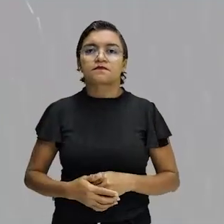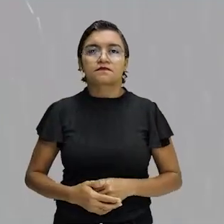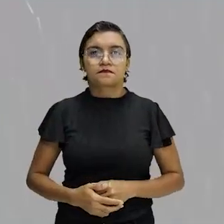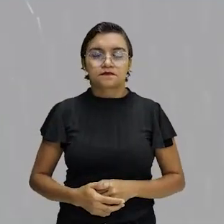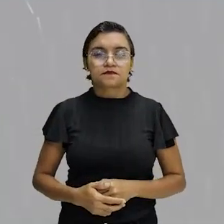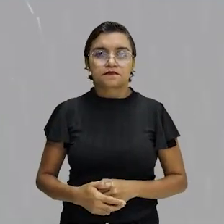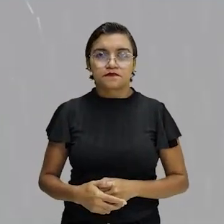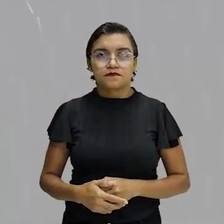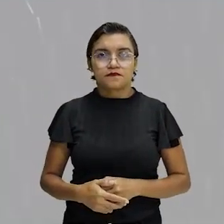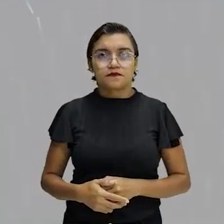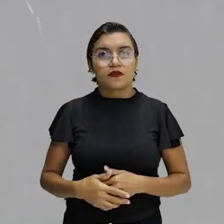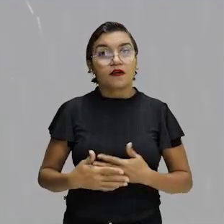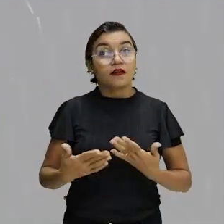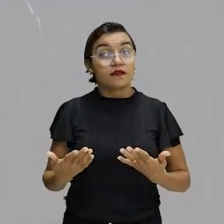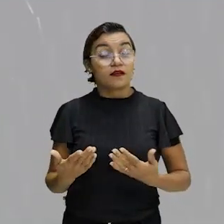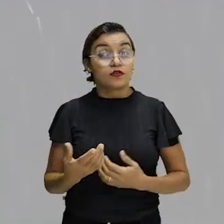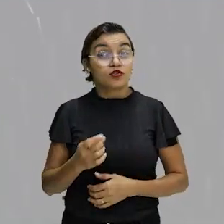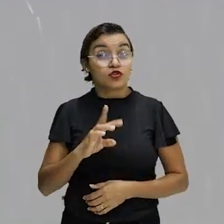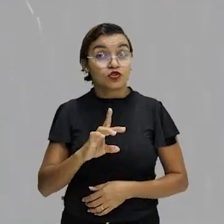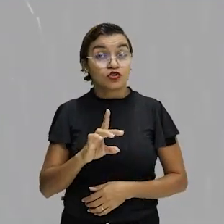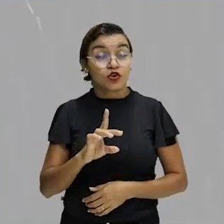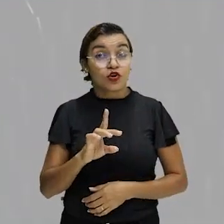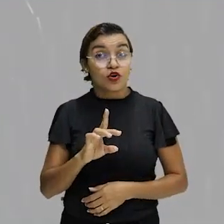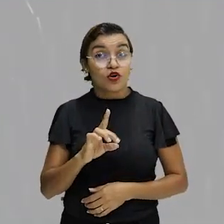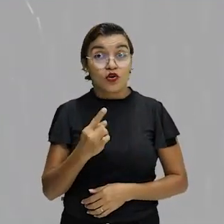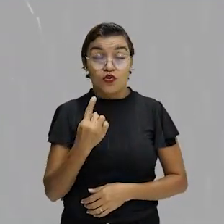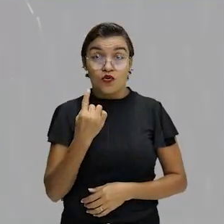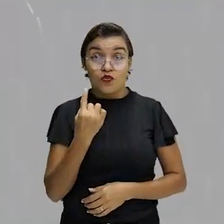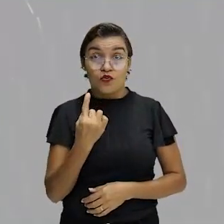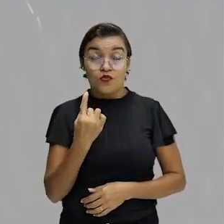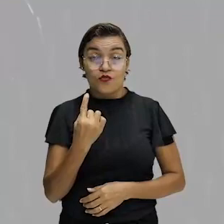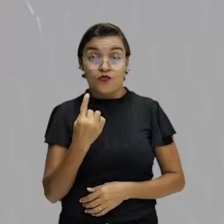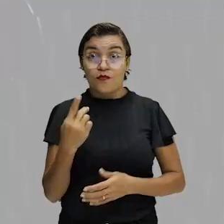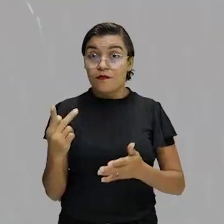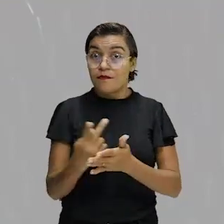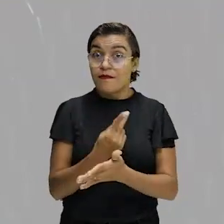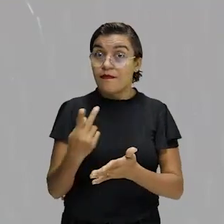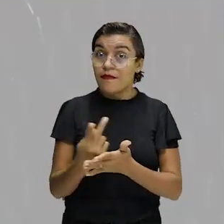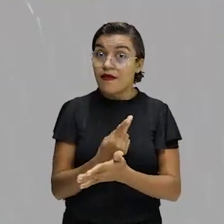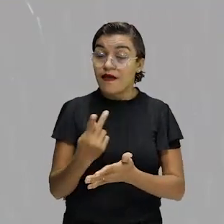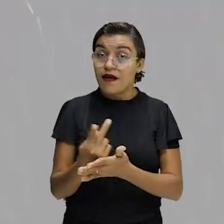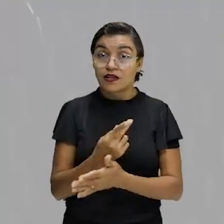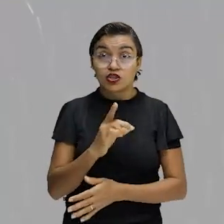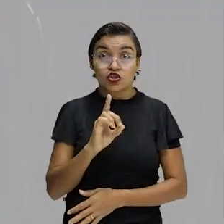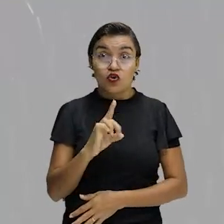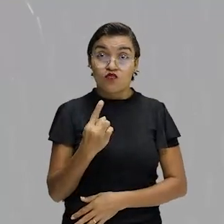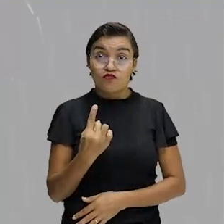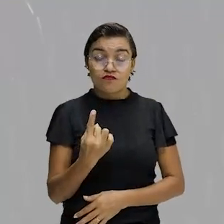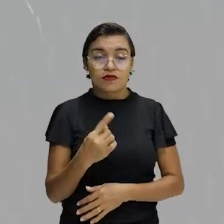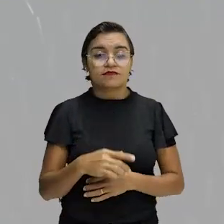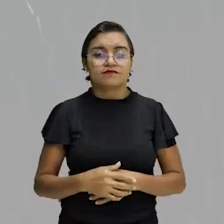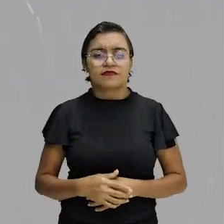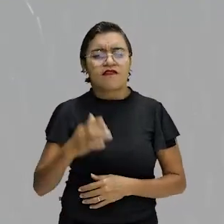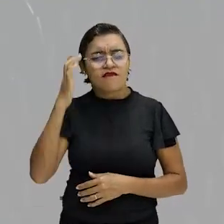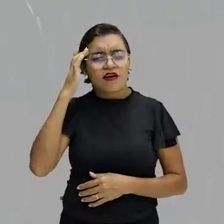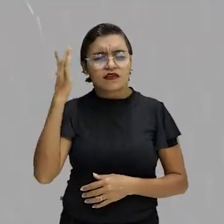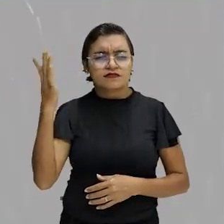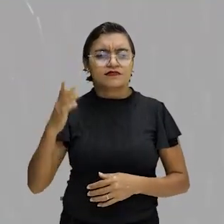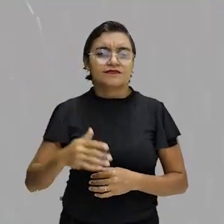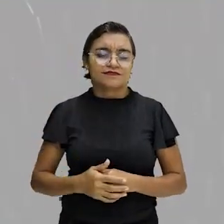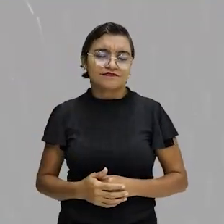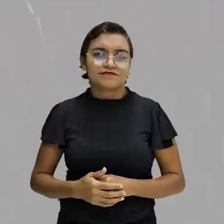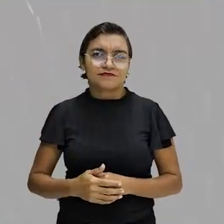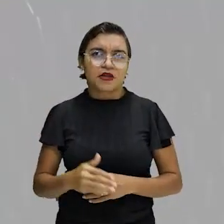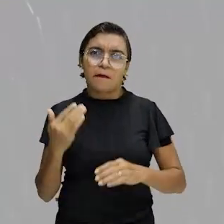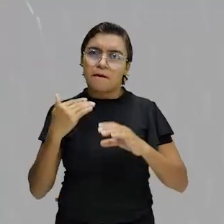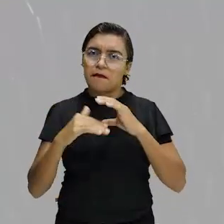entre outras. E aí, turma, só tem uma opção incorreta. Só tem, apenas uma está errada, né? Tá bem fácil, né, turma? Para eu mandar um